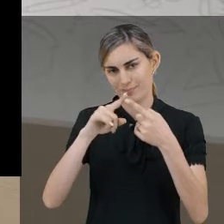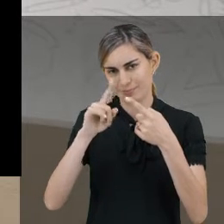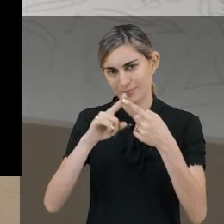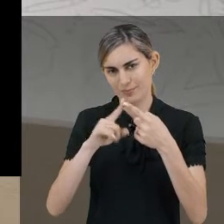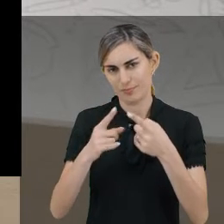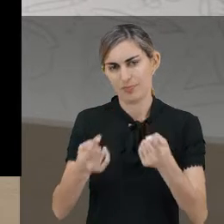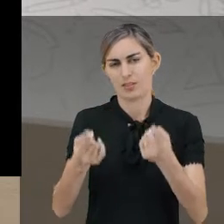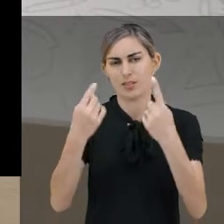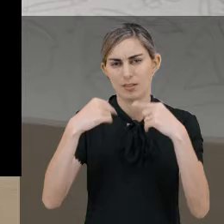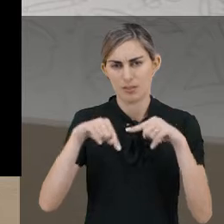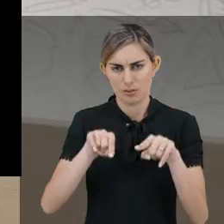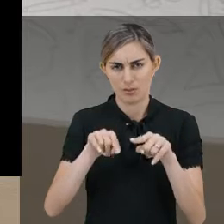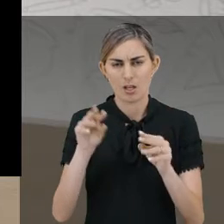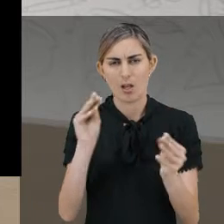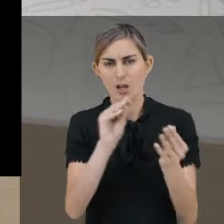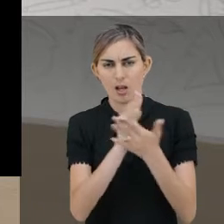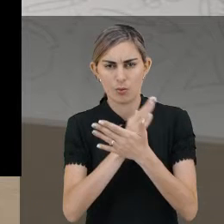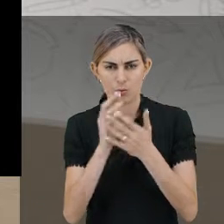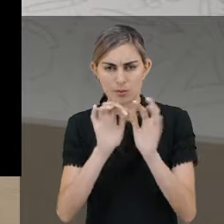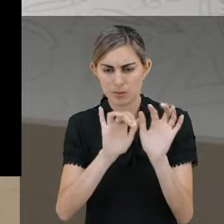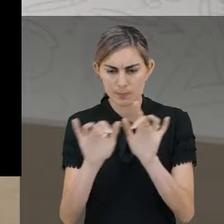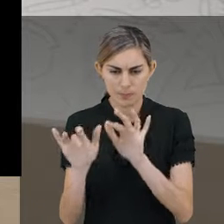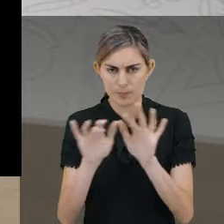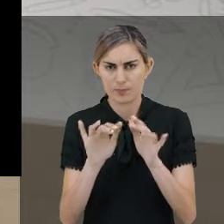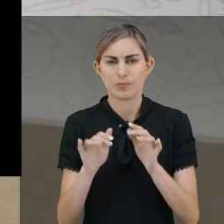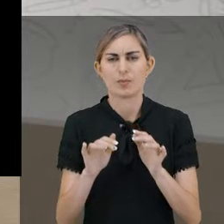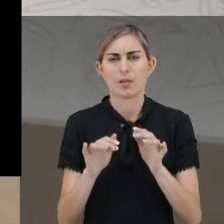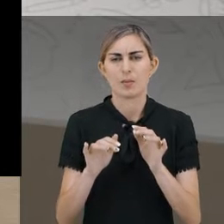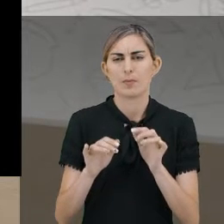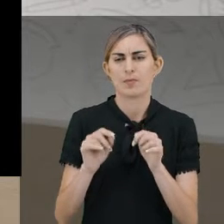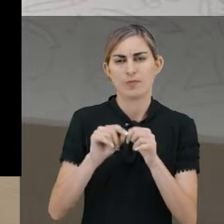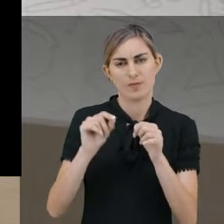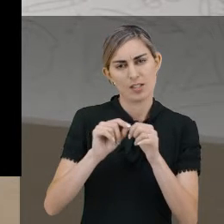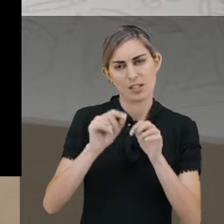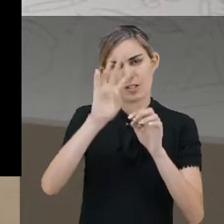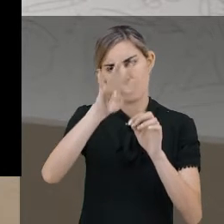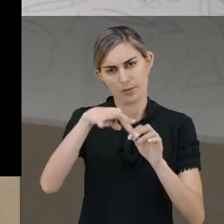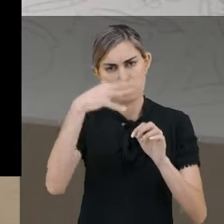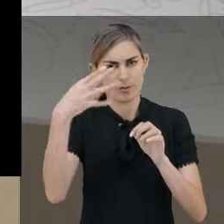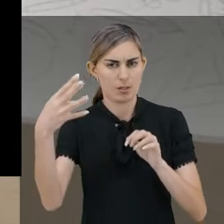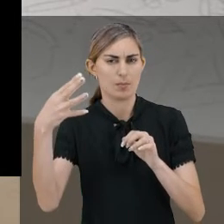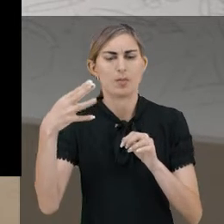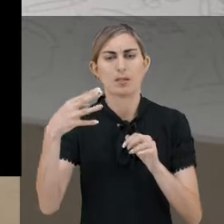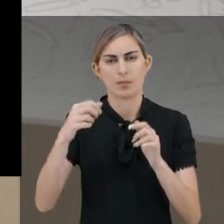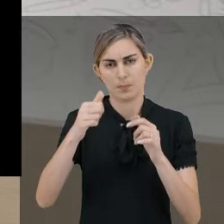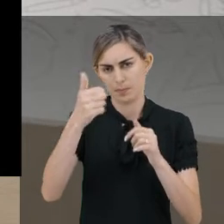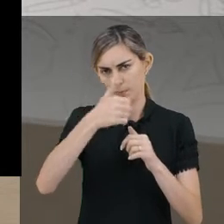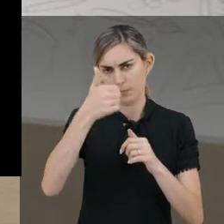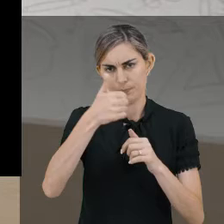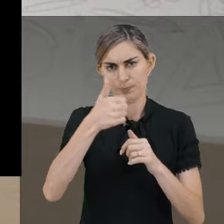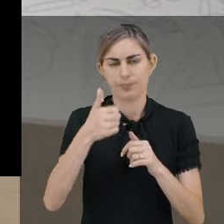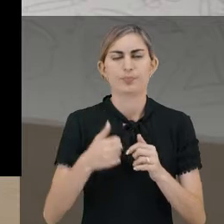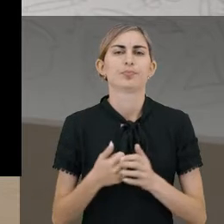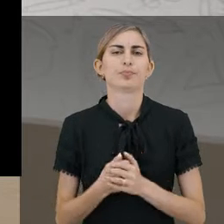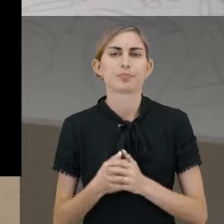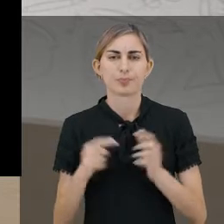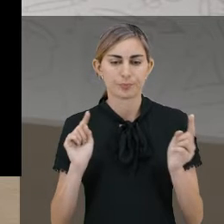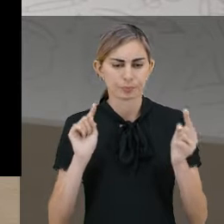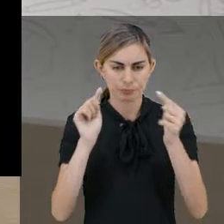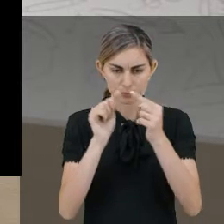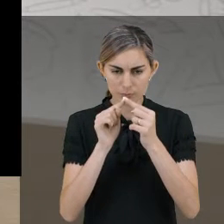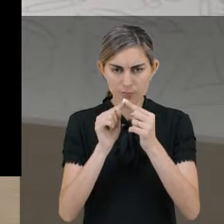seguida, eu vou inserir algumas linhas para povoar a nossa tabela. A primeira